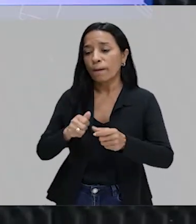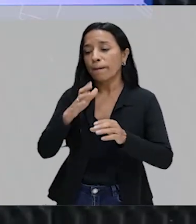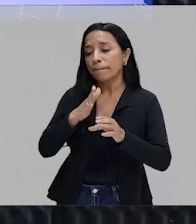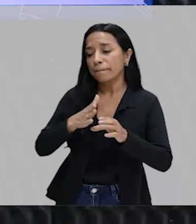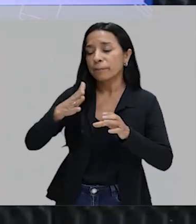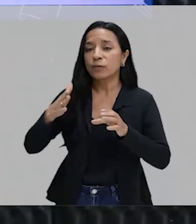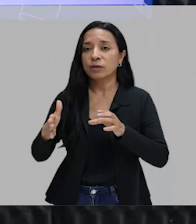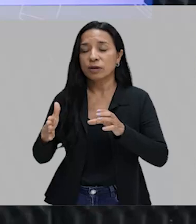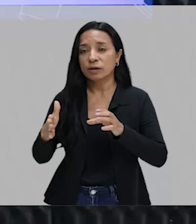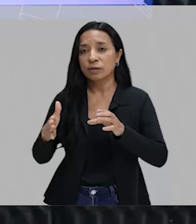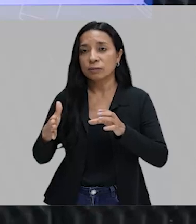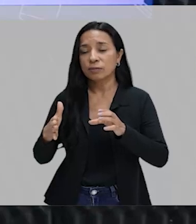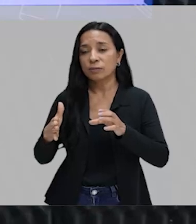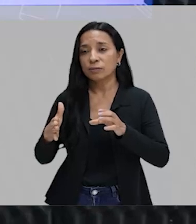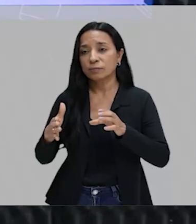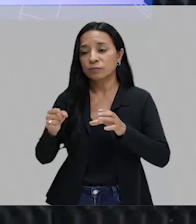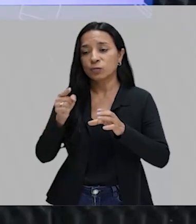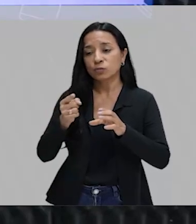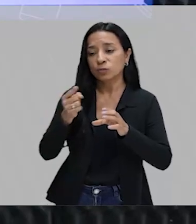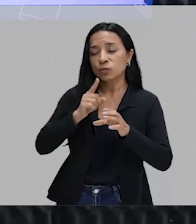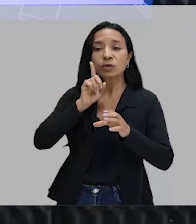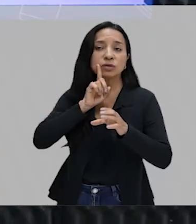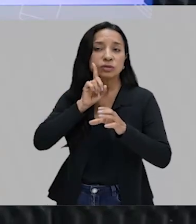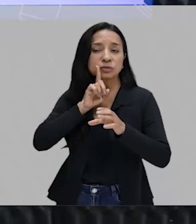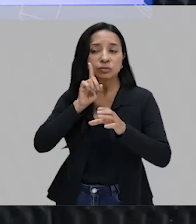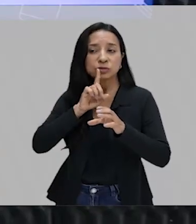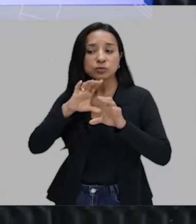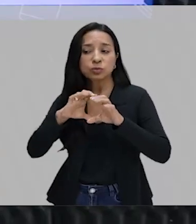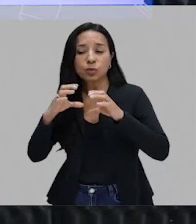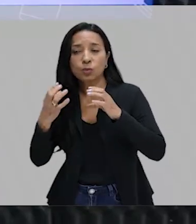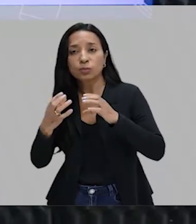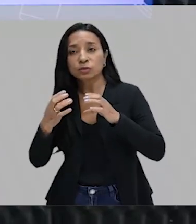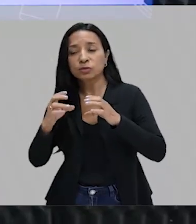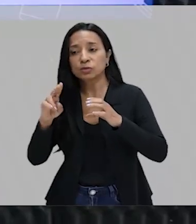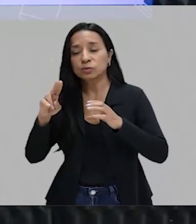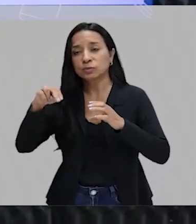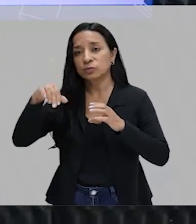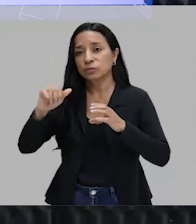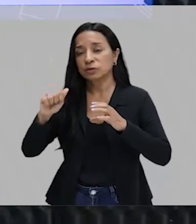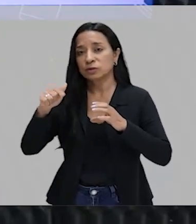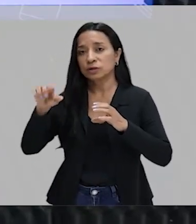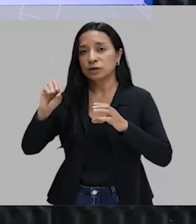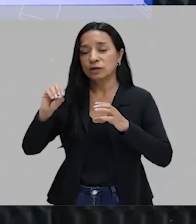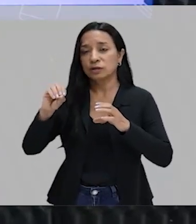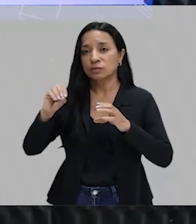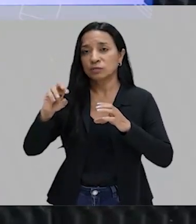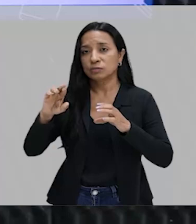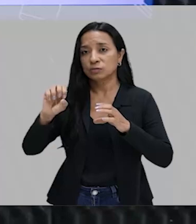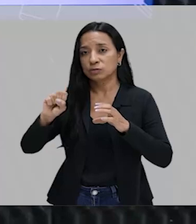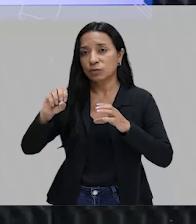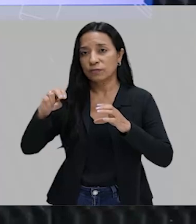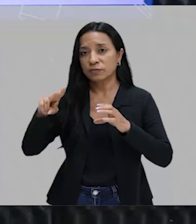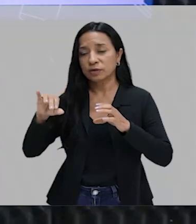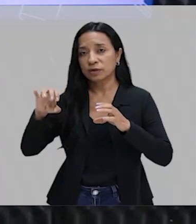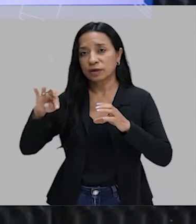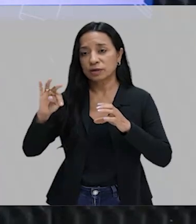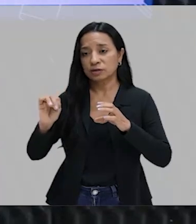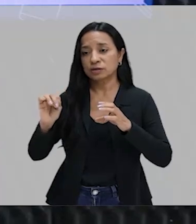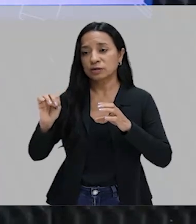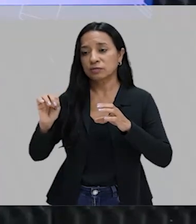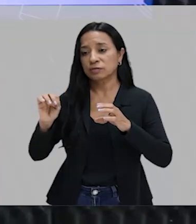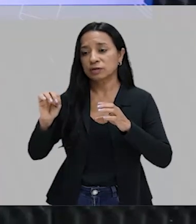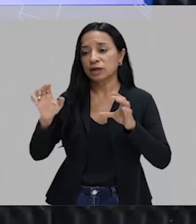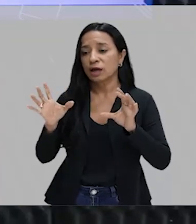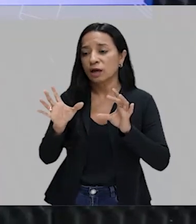entre capitalismo, Estados Unidos, comunismo, União Soviética, vai ser a reunificação das duas